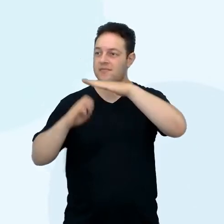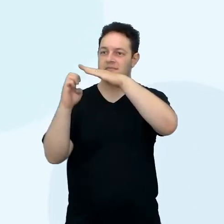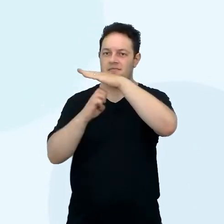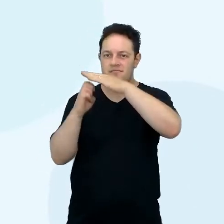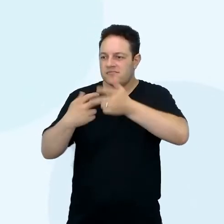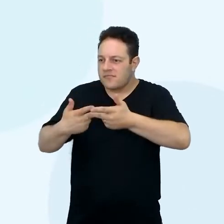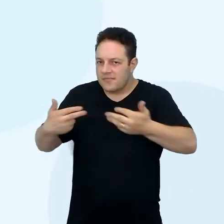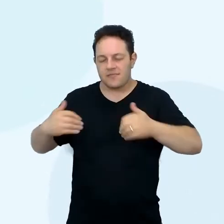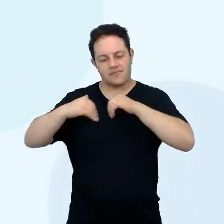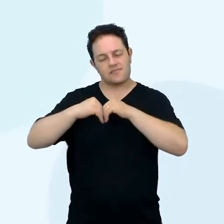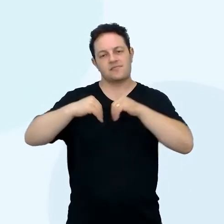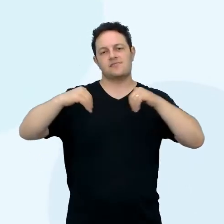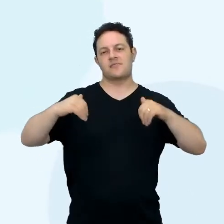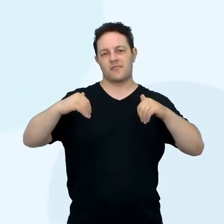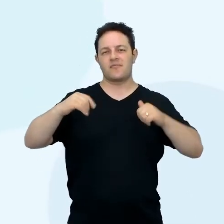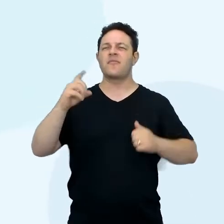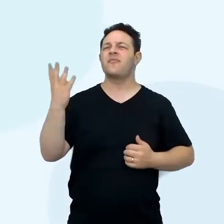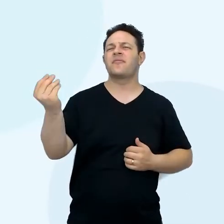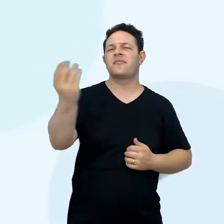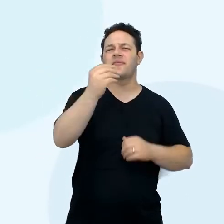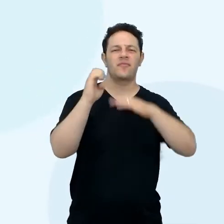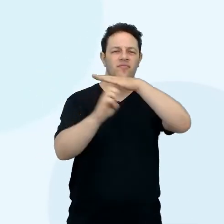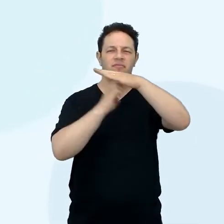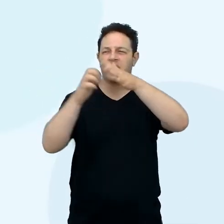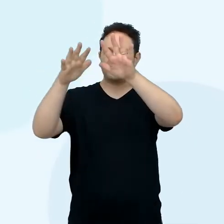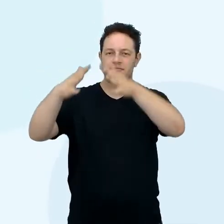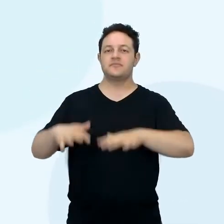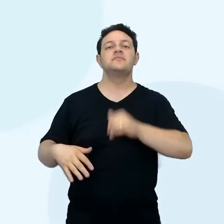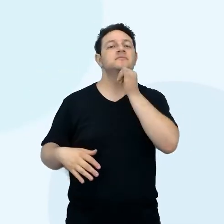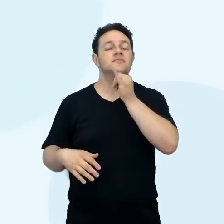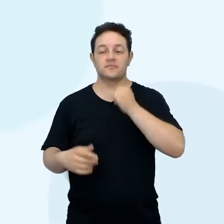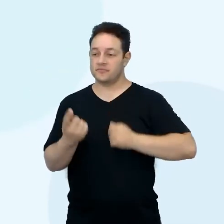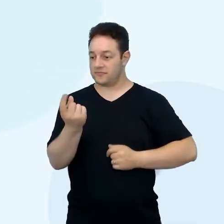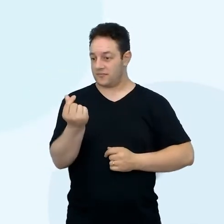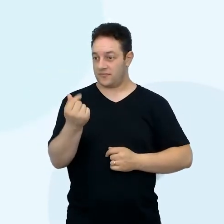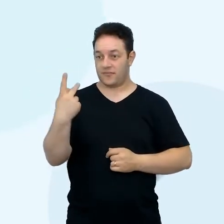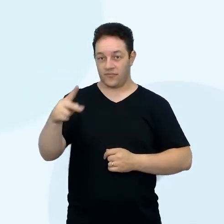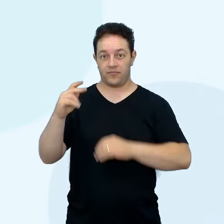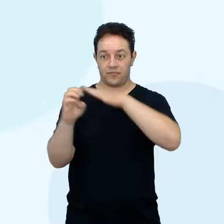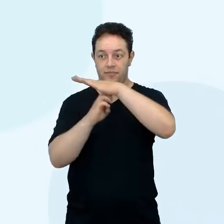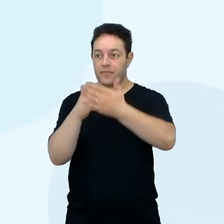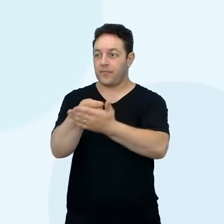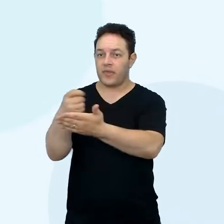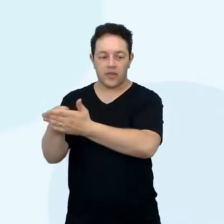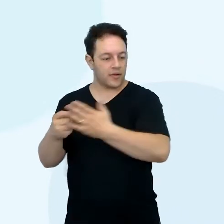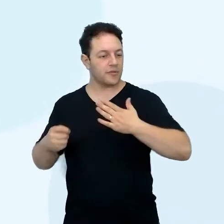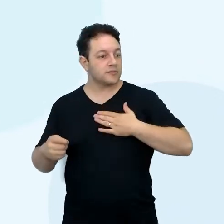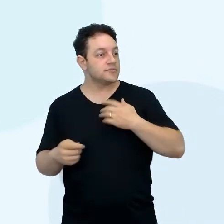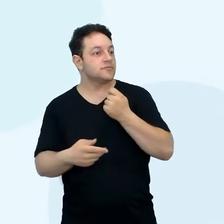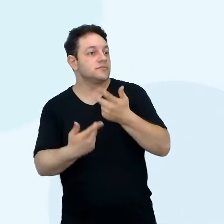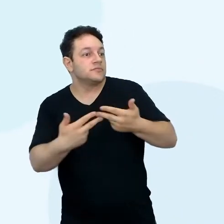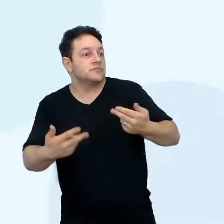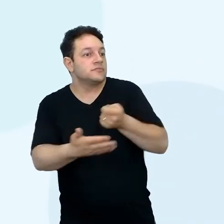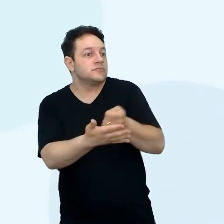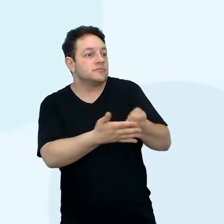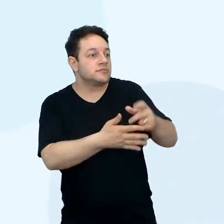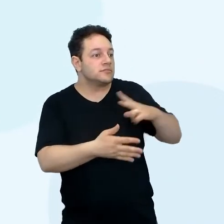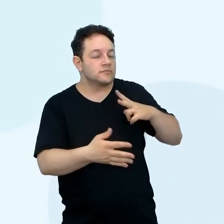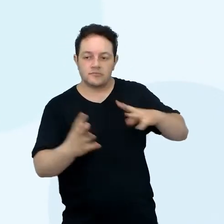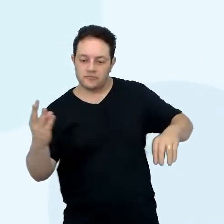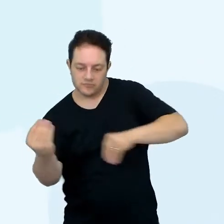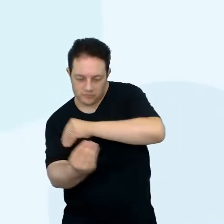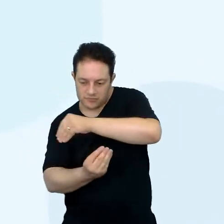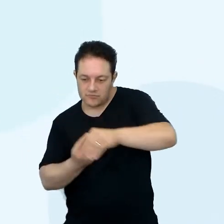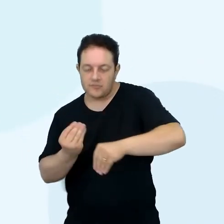mais clássico para fracasso da empresa é quando o empresário mistura as contas da empresa com as contas pessoais. Fazer esse tipo de confusão pode